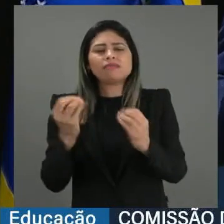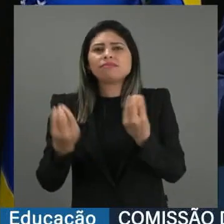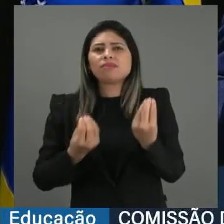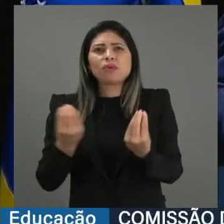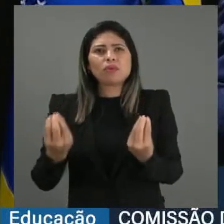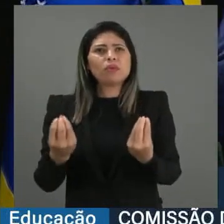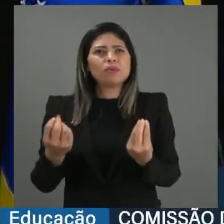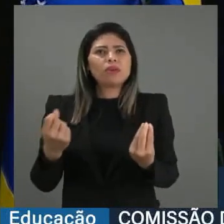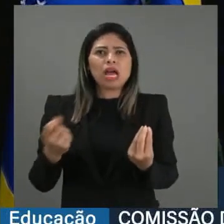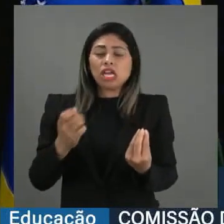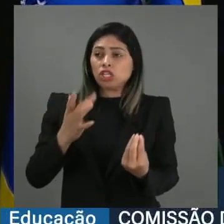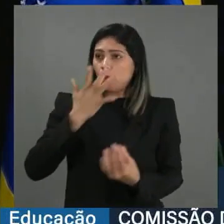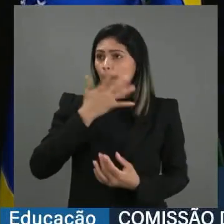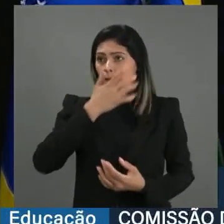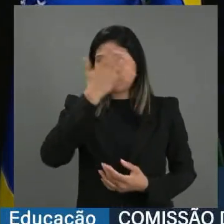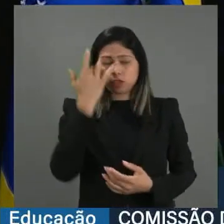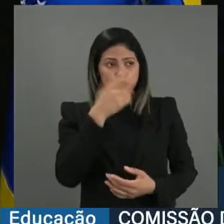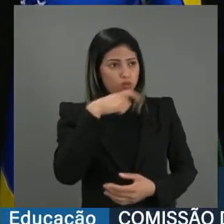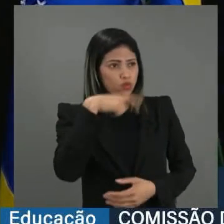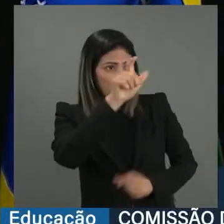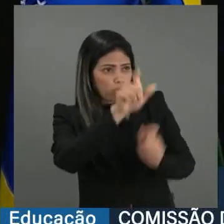chamar pessoas,